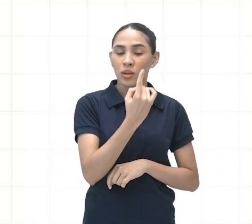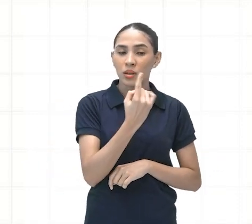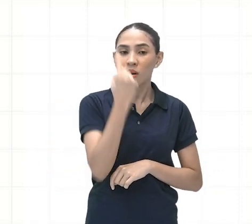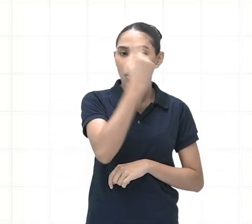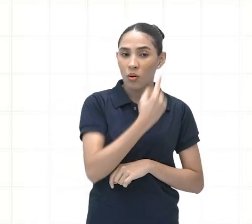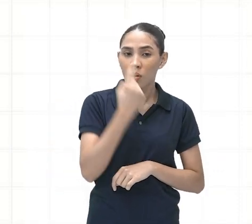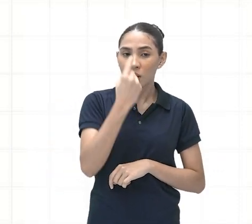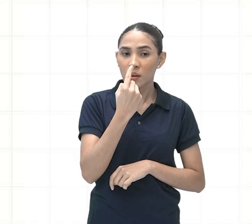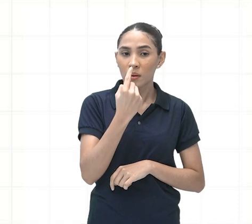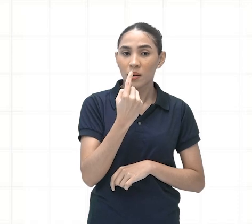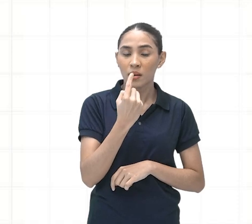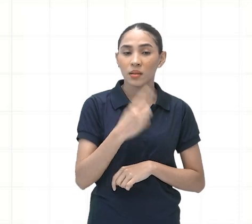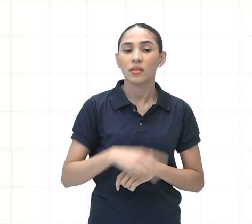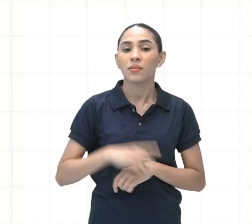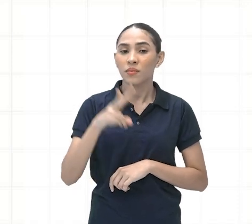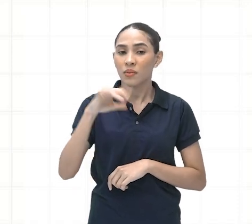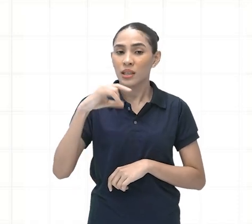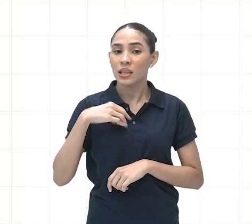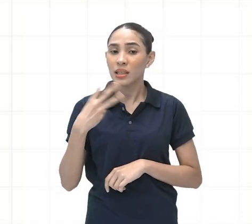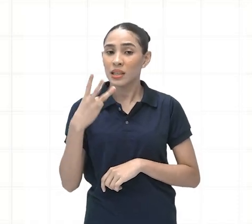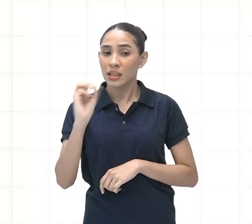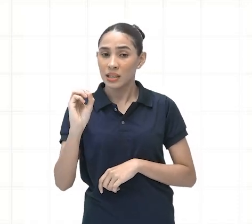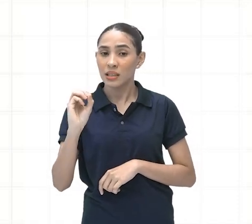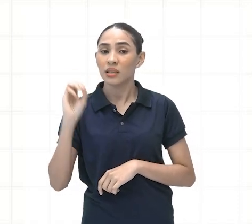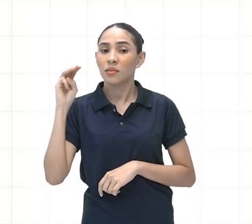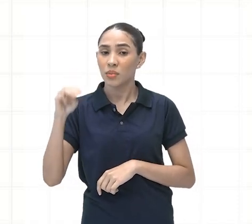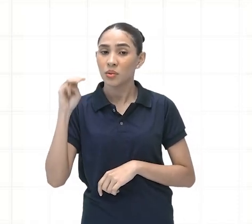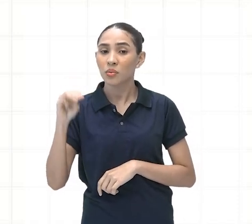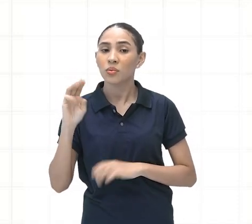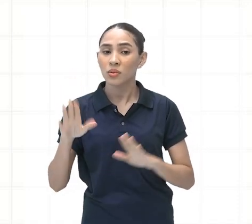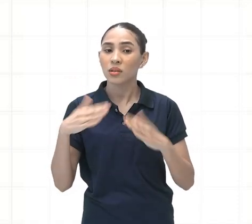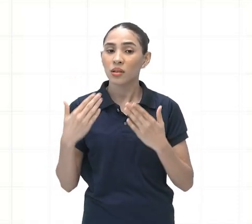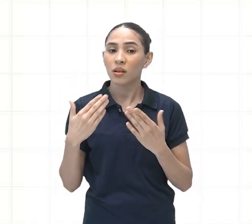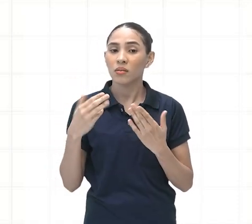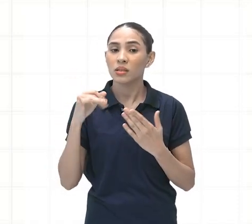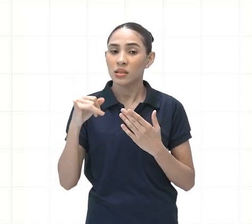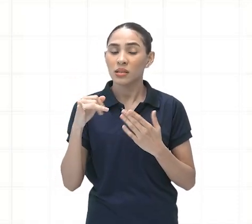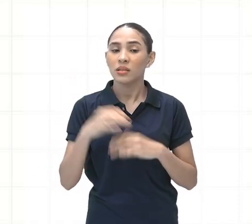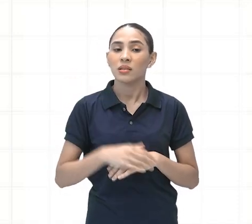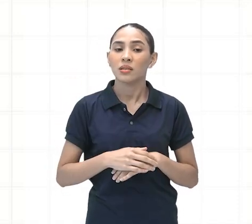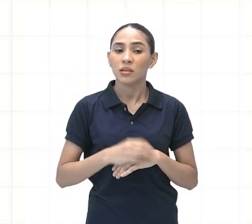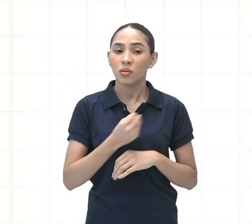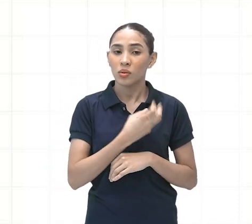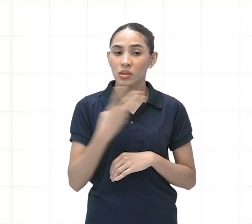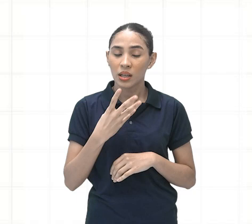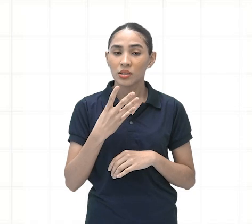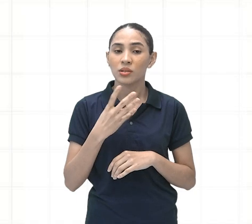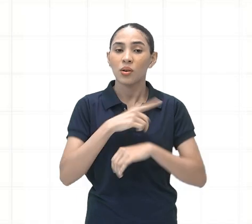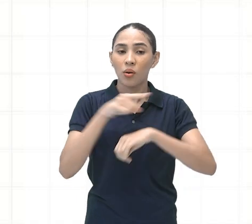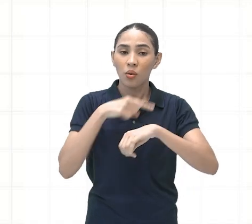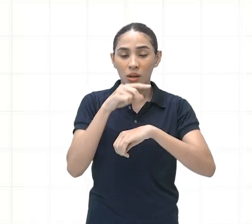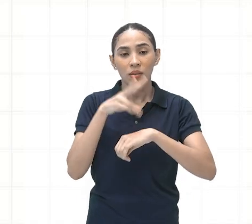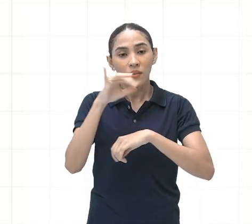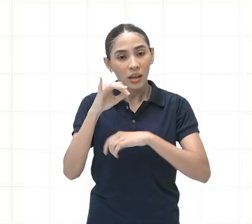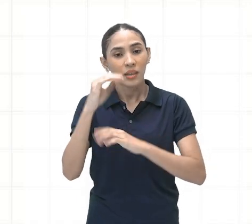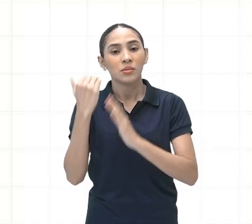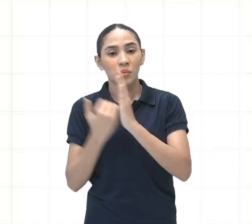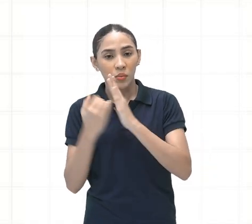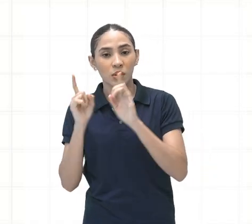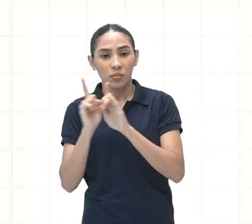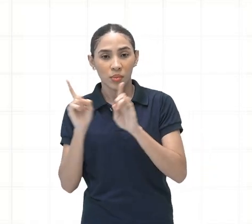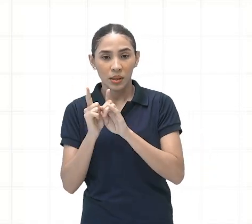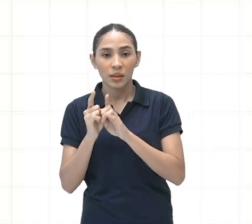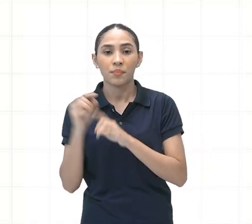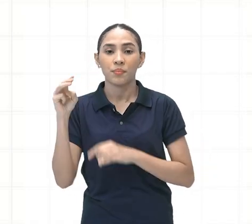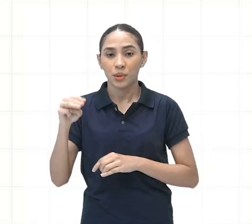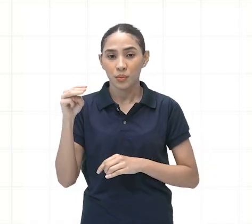verdade agora meia hora, eu vou ter 30 minutos. Então, se eu diminuir a quantidade de horas, eu vou diminuir a quantidade